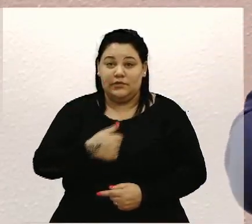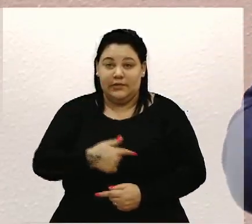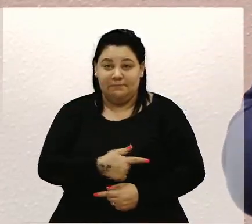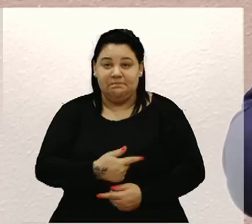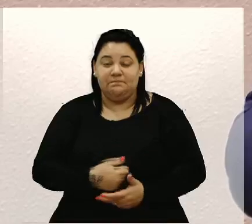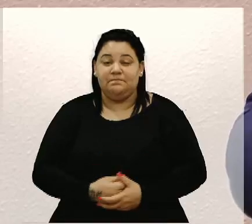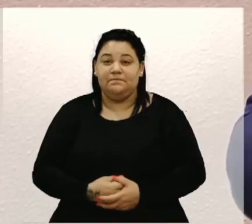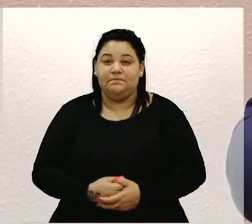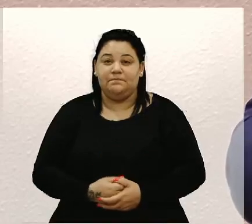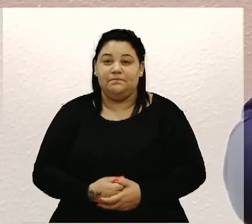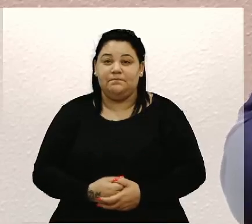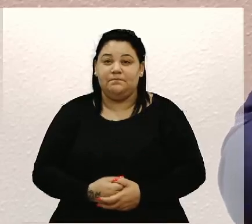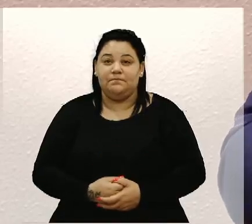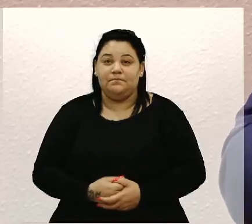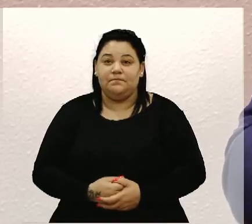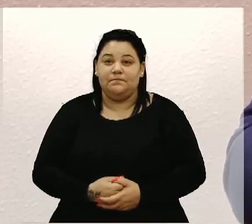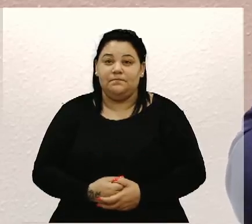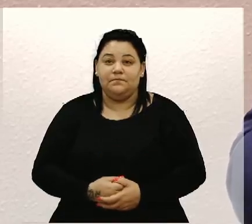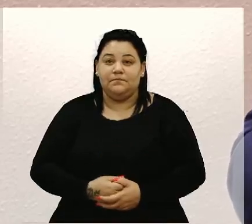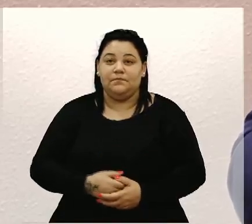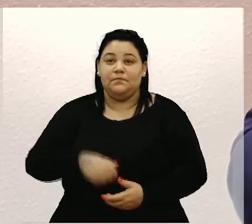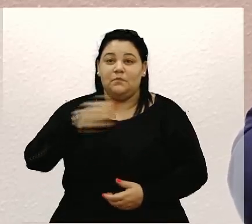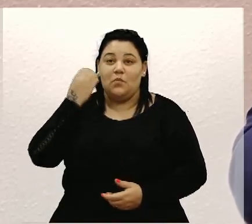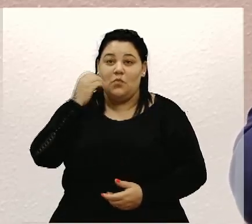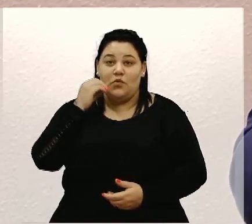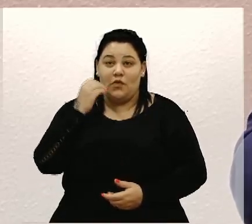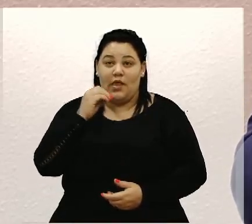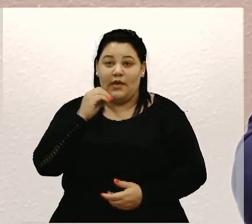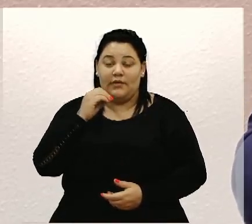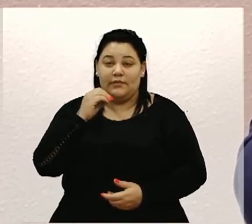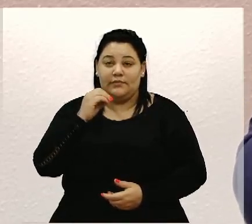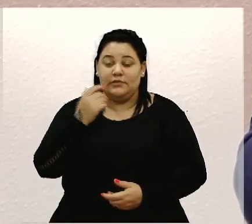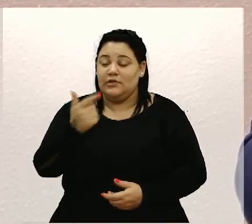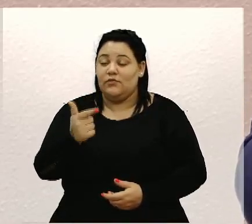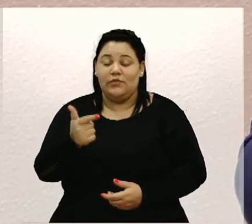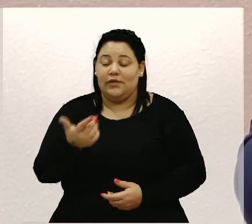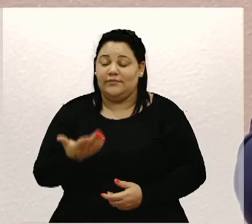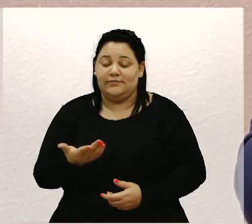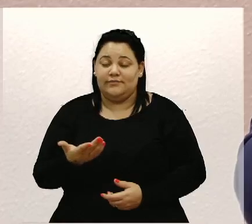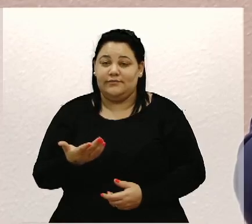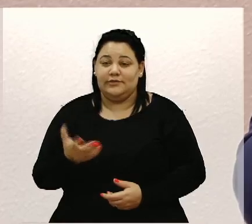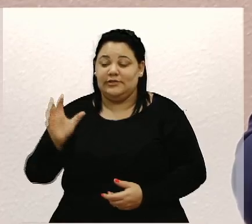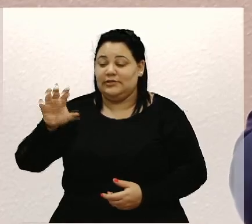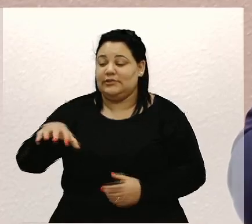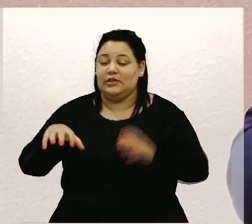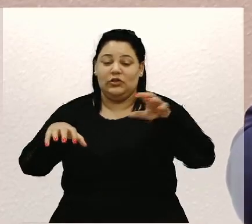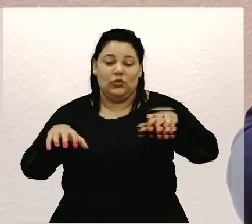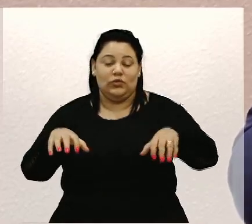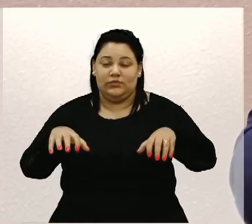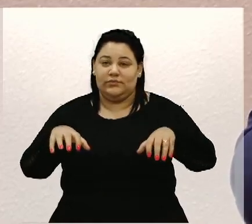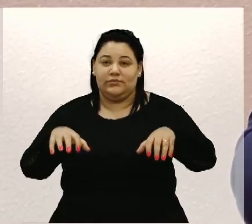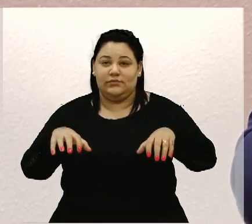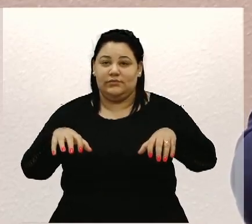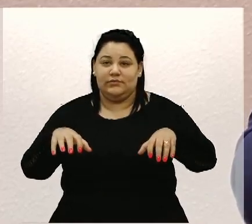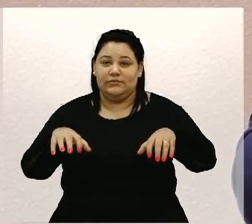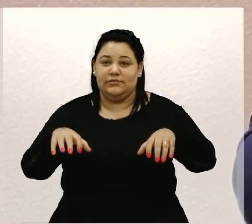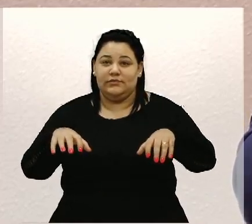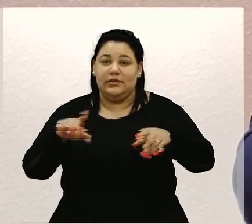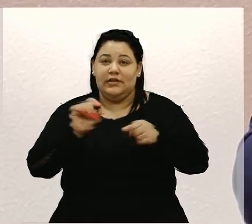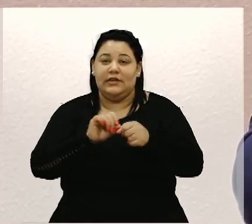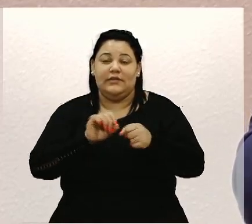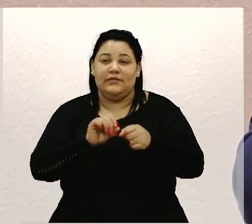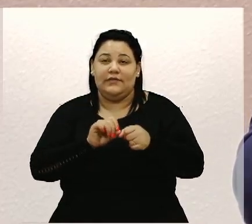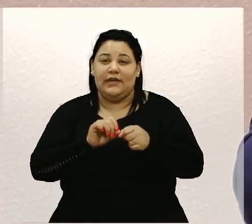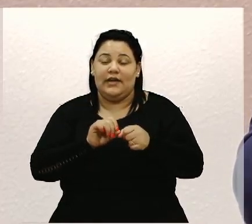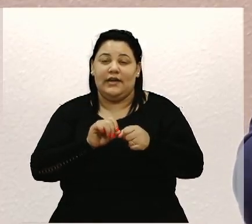que Porto Alegre, a capital do Rio Grande do Sul, por exemplo, não existem esses órgãos consultivos, tá? Quem faz as